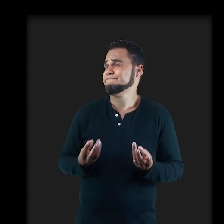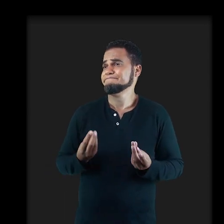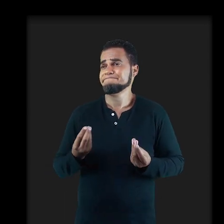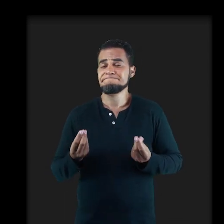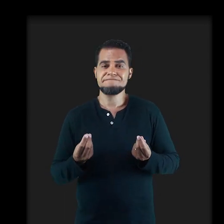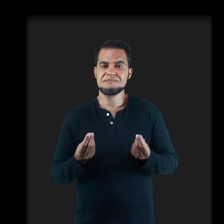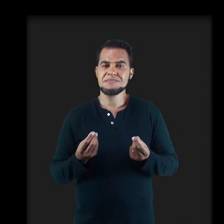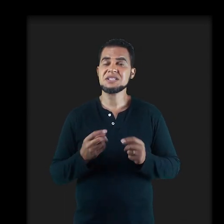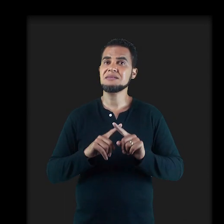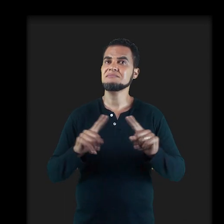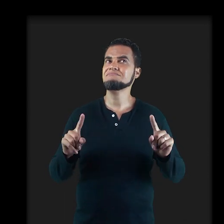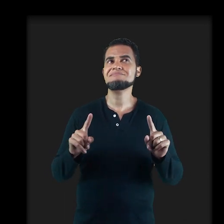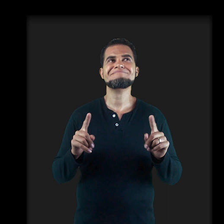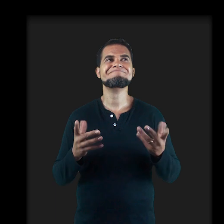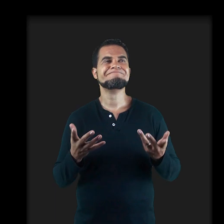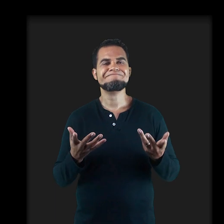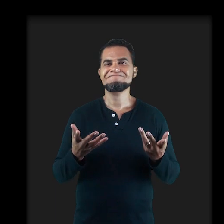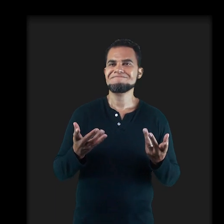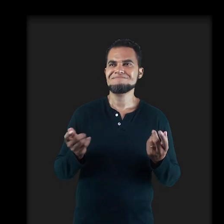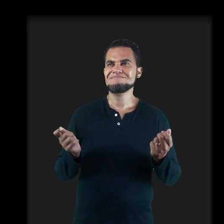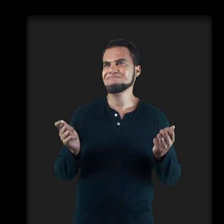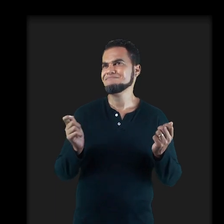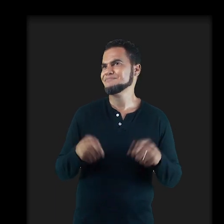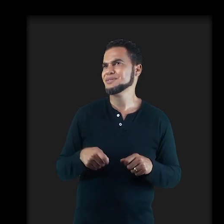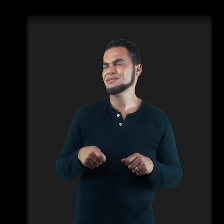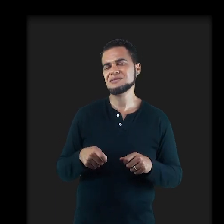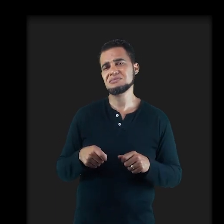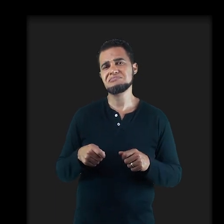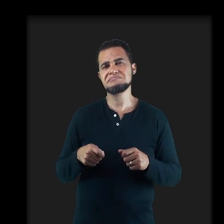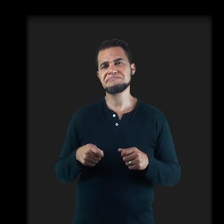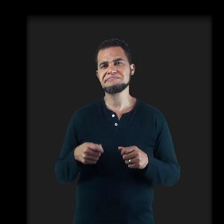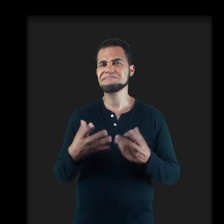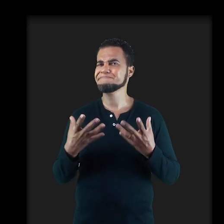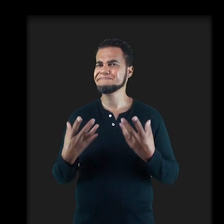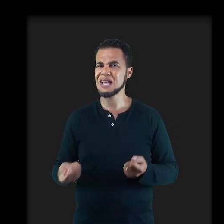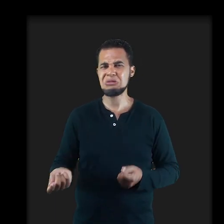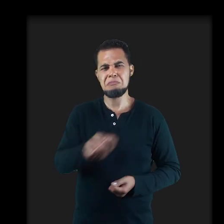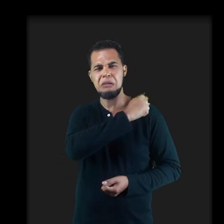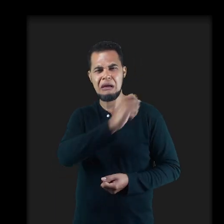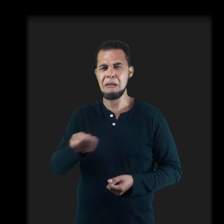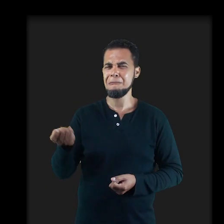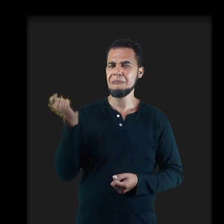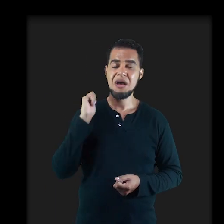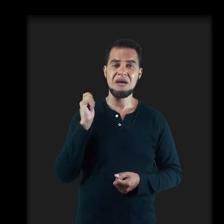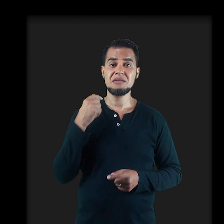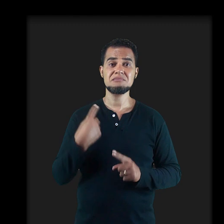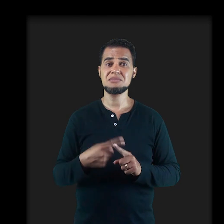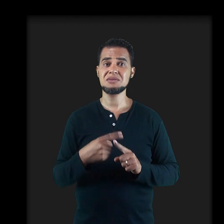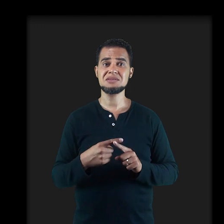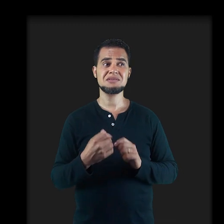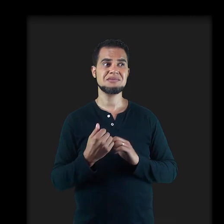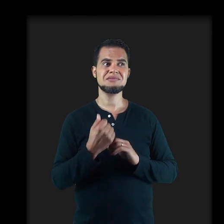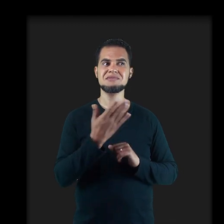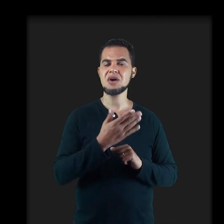se mais antes eu tivesse pego uma surra com aquela corda do que ter apanhado